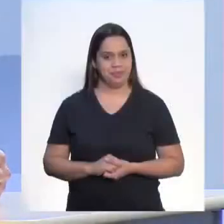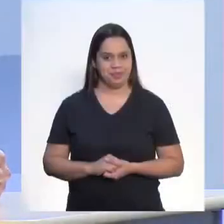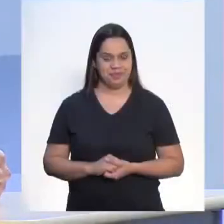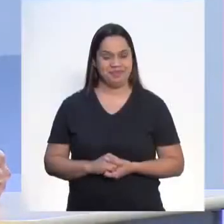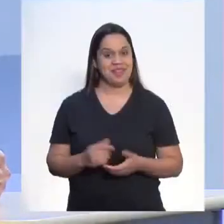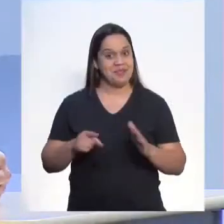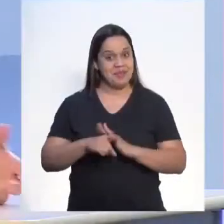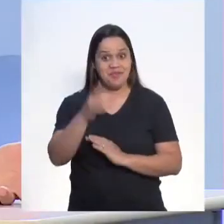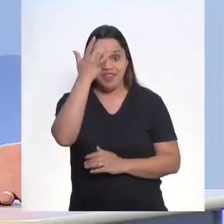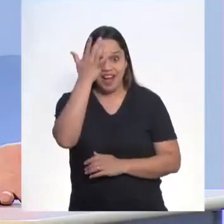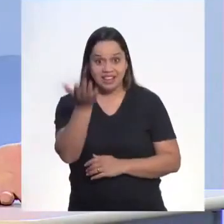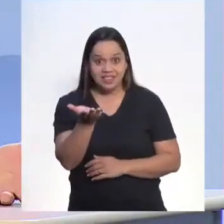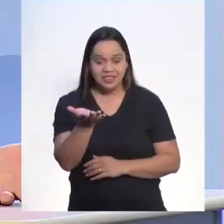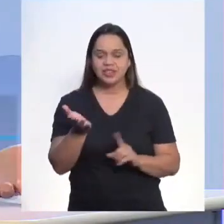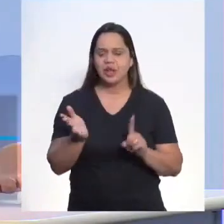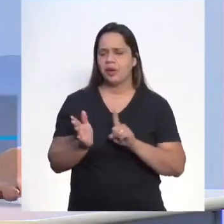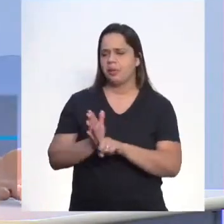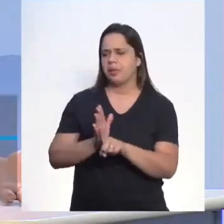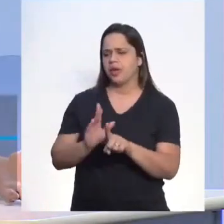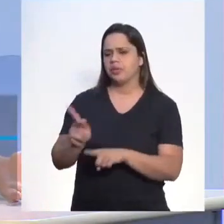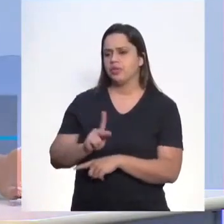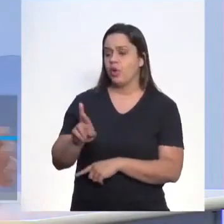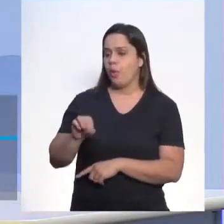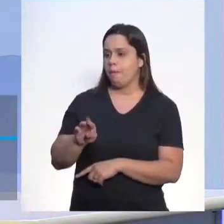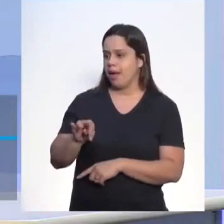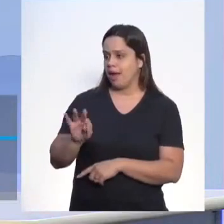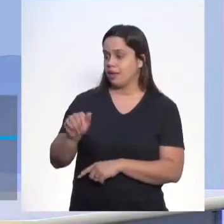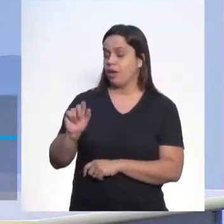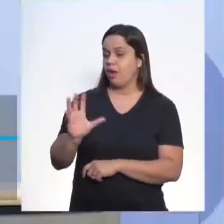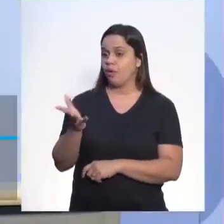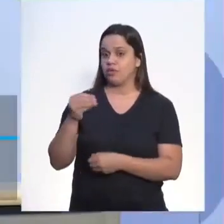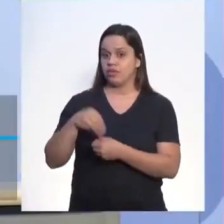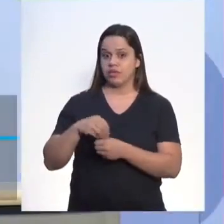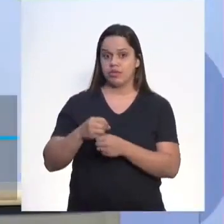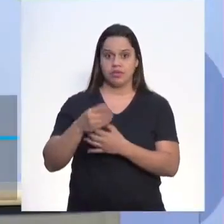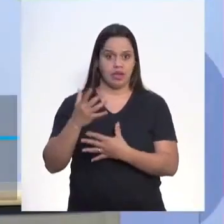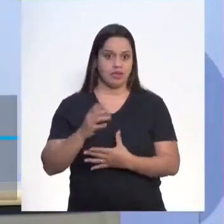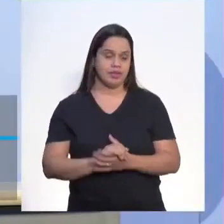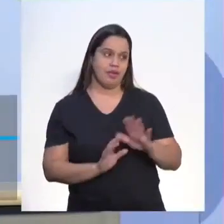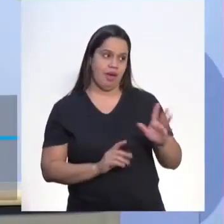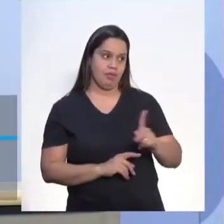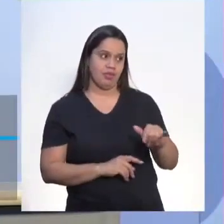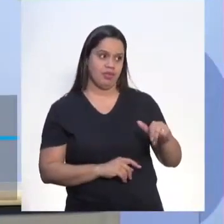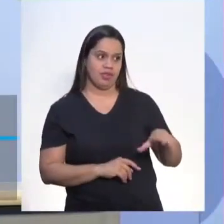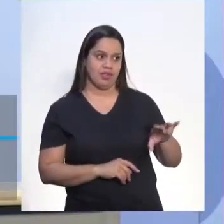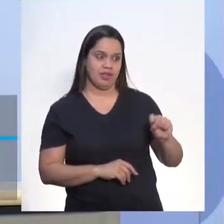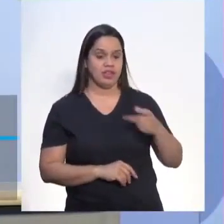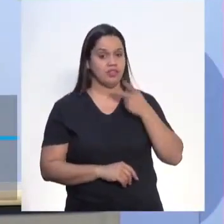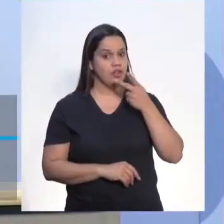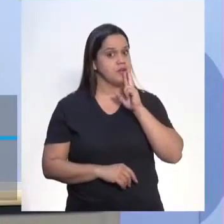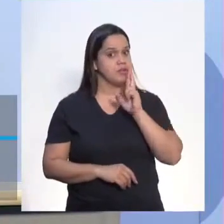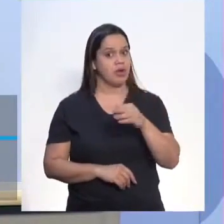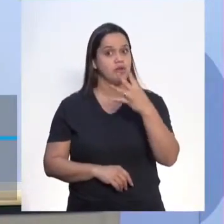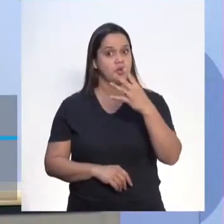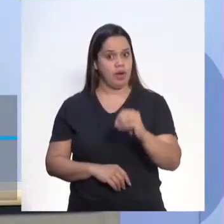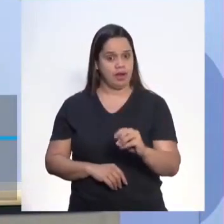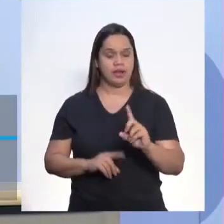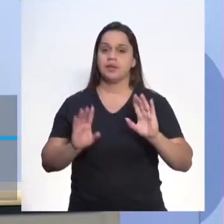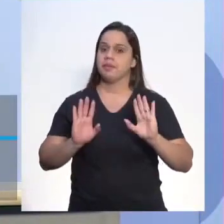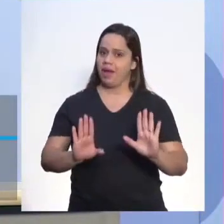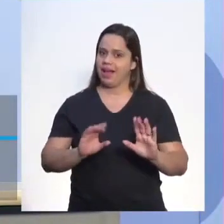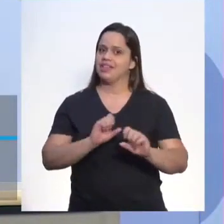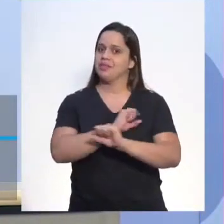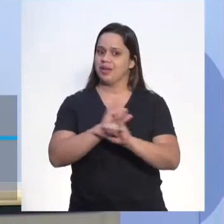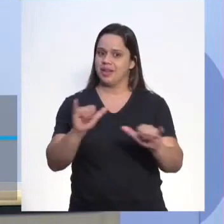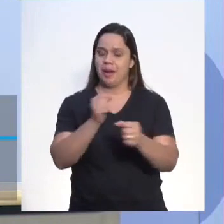Foi fácil? Professora Roberta, o que aconteceu no chat? Professora Inês, todo mundo falando que deu 40. Bom, vou mandar um abraço